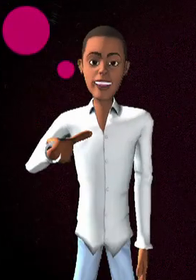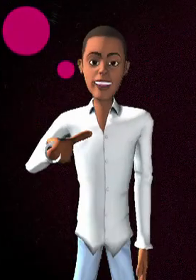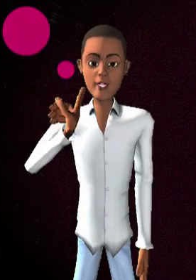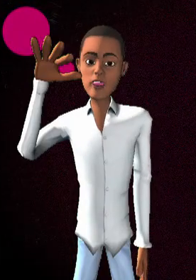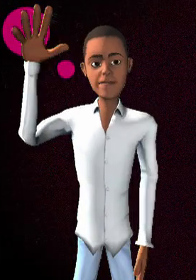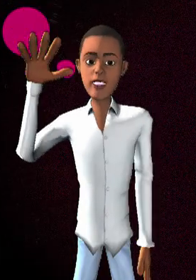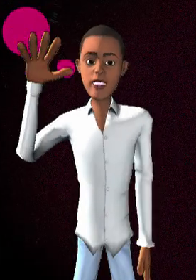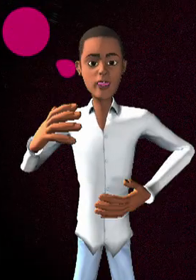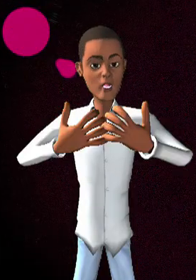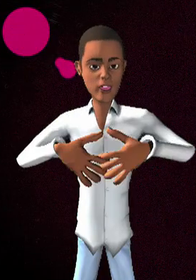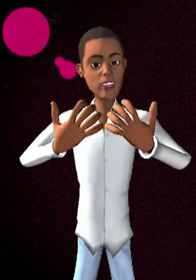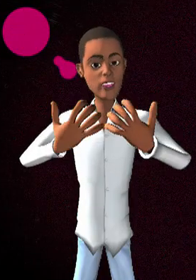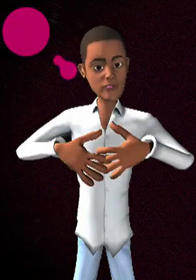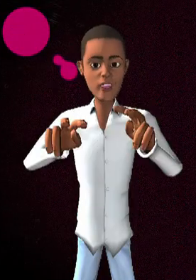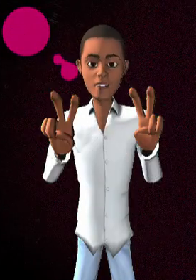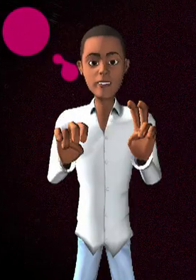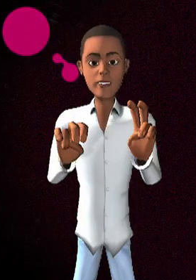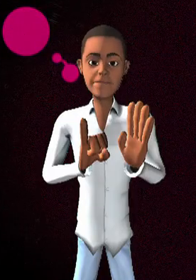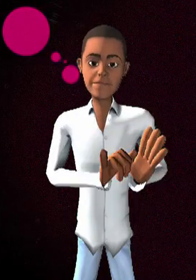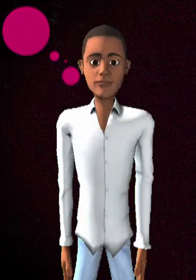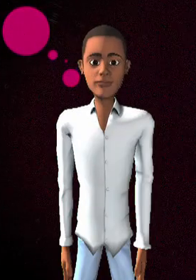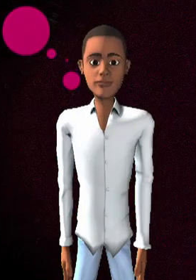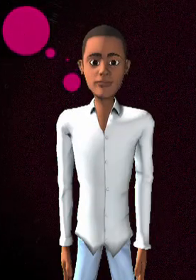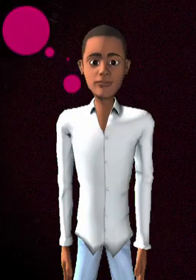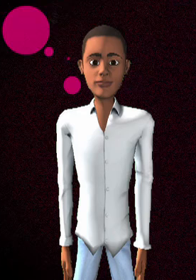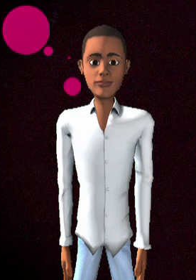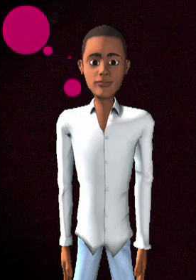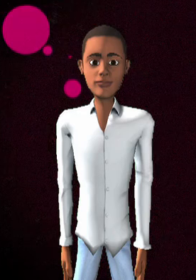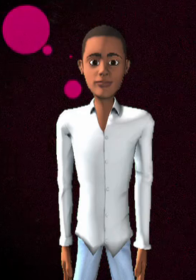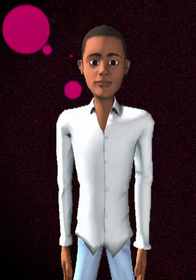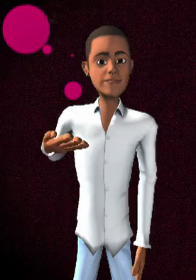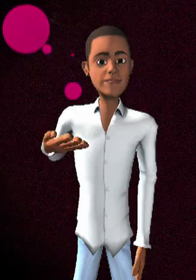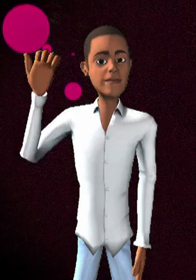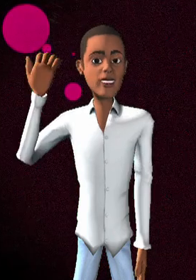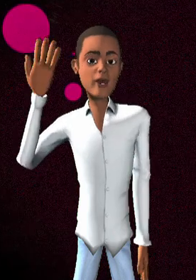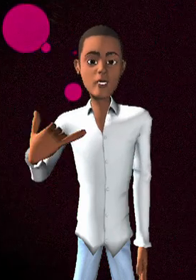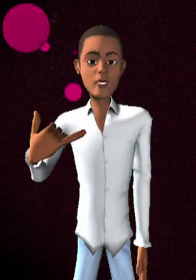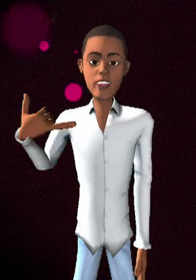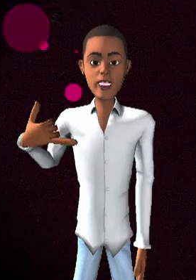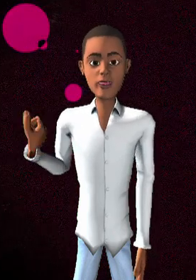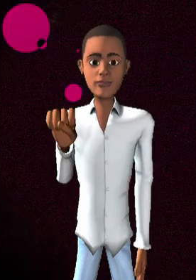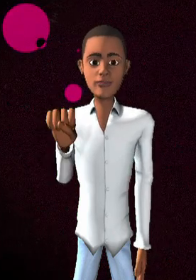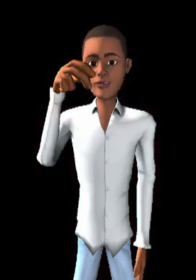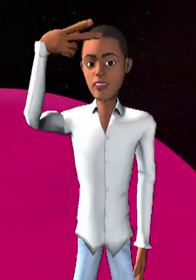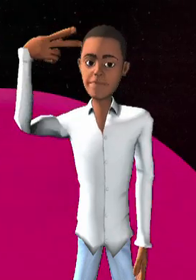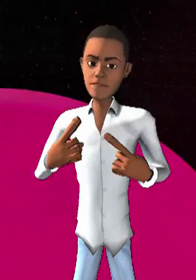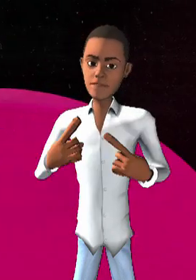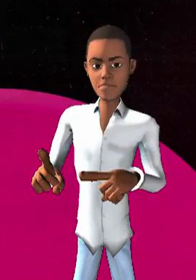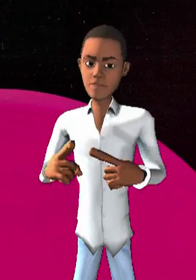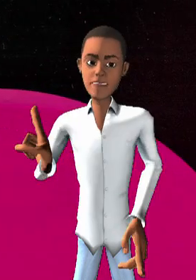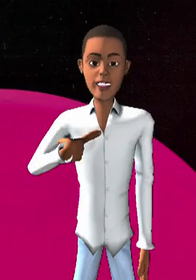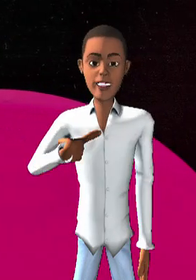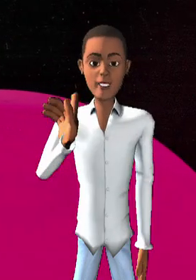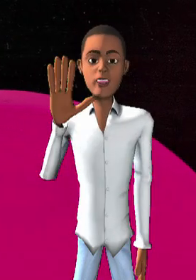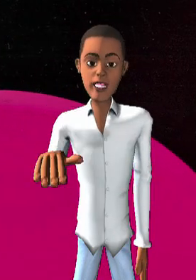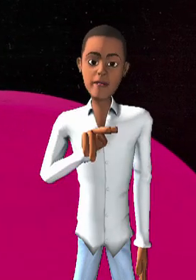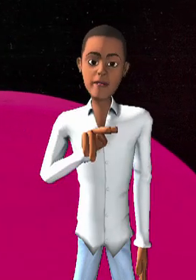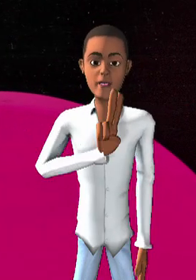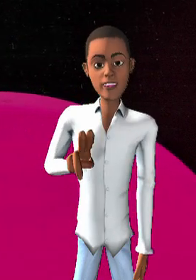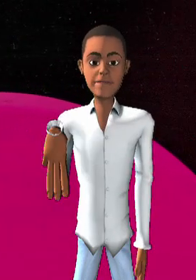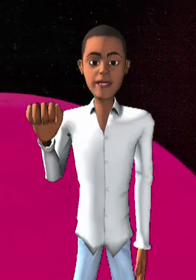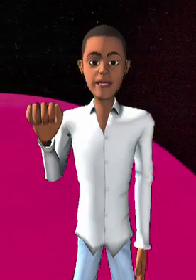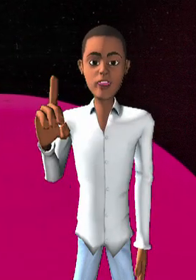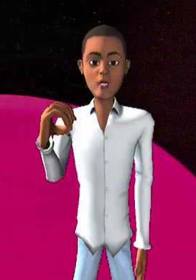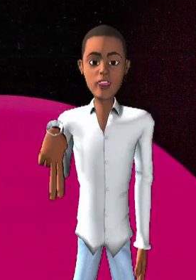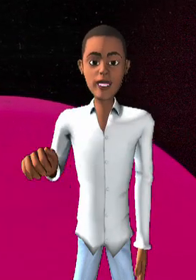Eu comecei a questionar as suposições baseadas em gênero há muito tempo atrás. Quando eu tinha 8 anos, fiquei confusa ao ser chamada